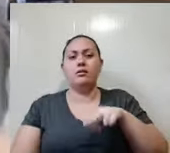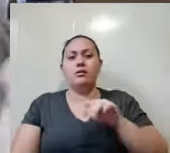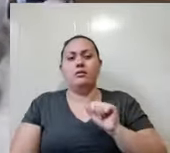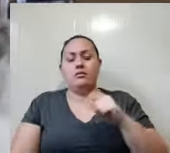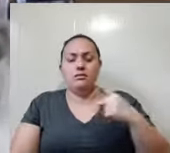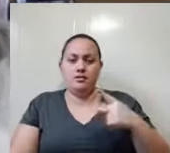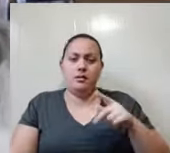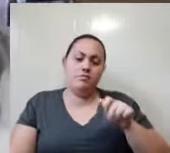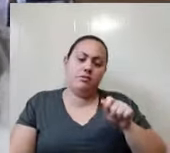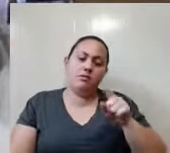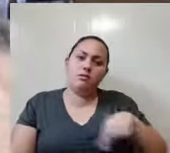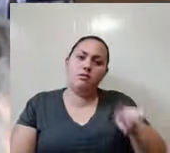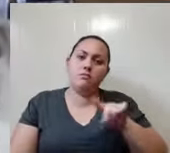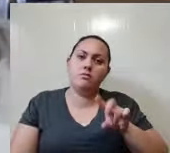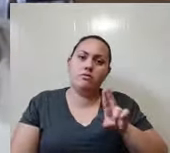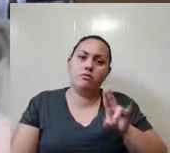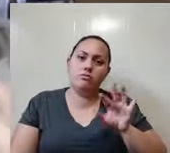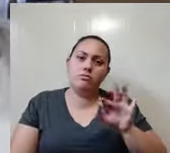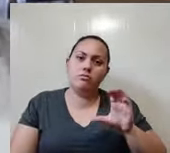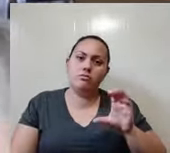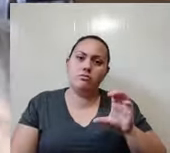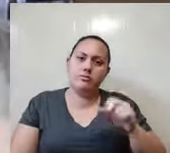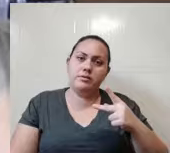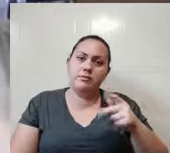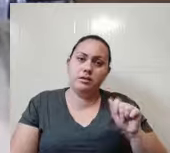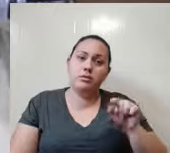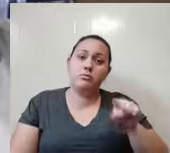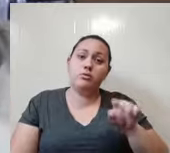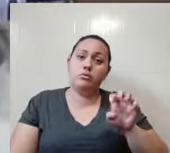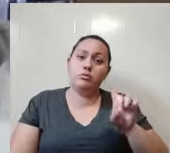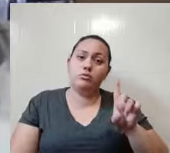atendimento, como a gente disse, só mandar um e-mail para o